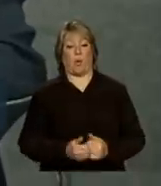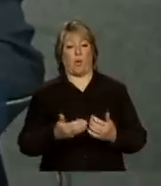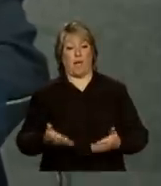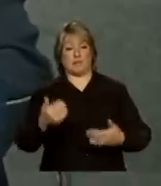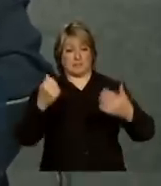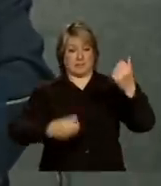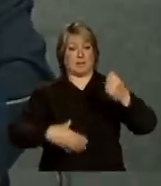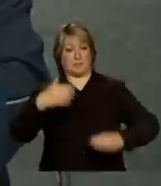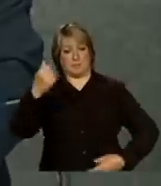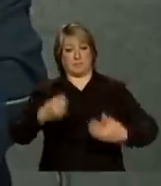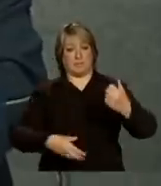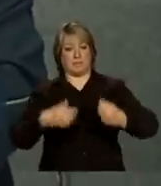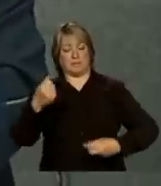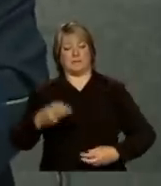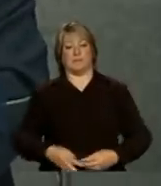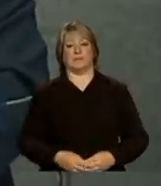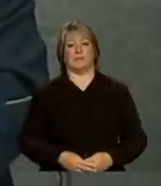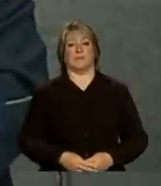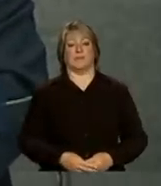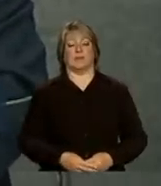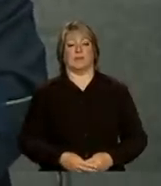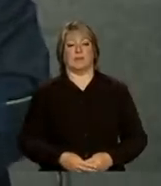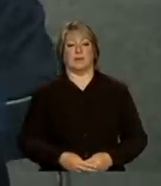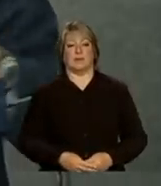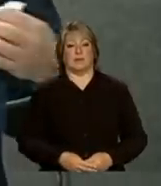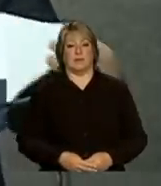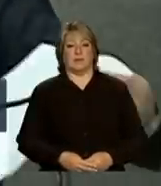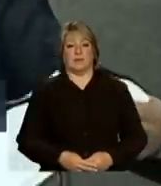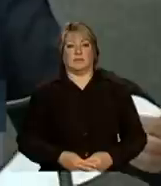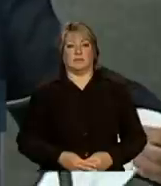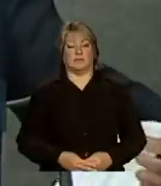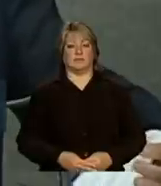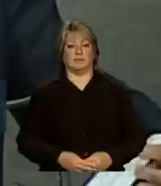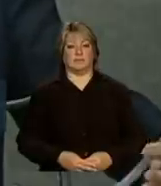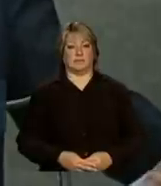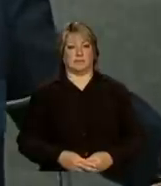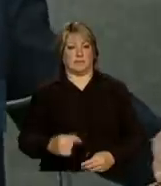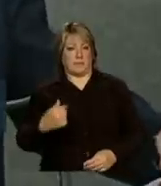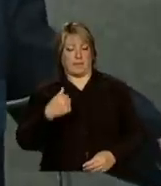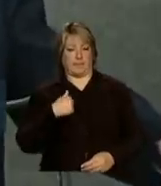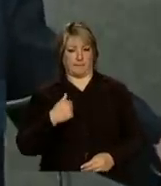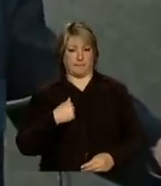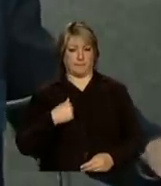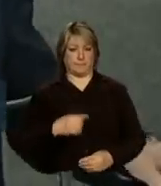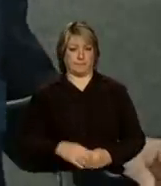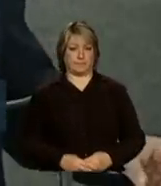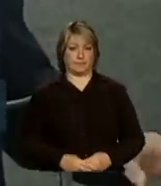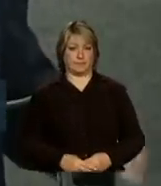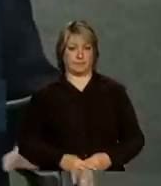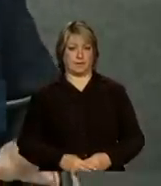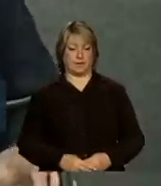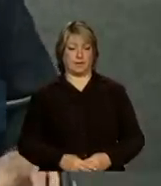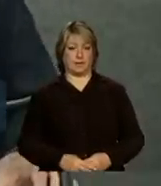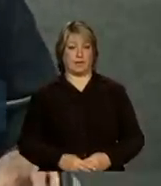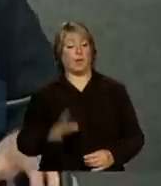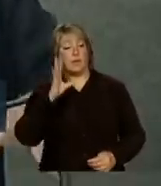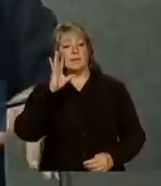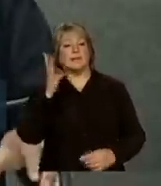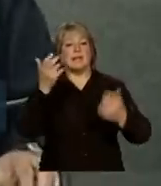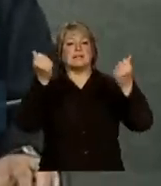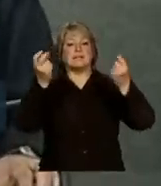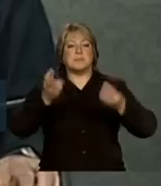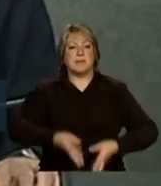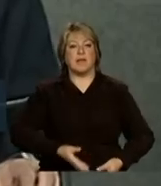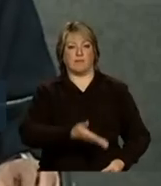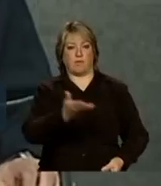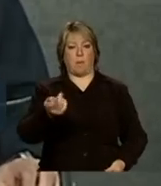apresentação né vou dizer eu eu eu lhes tentei explicar um pouco